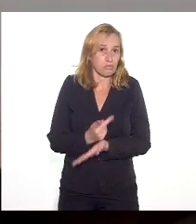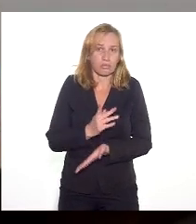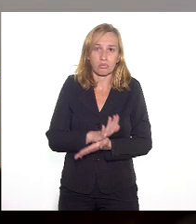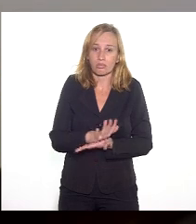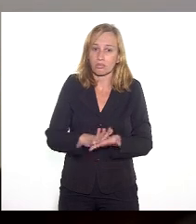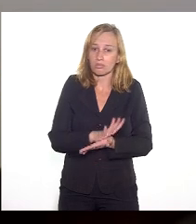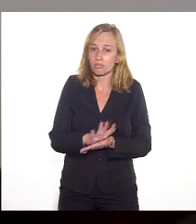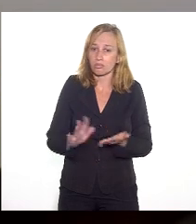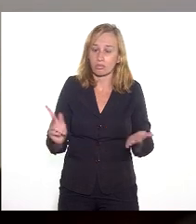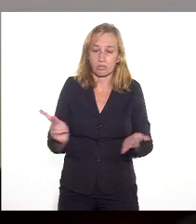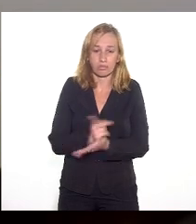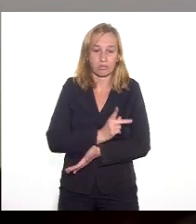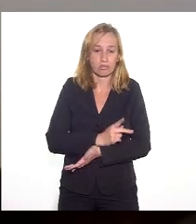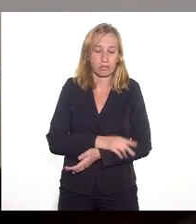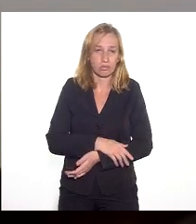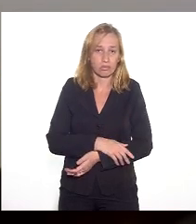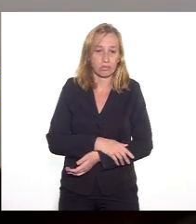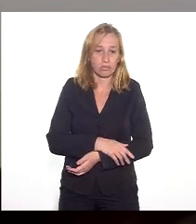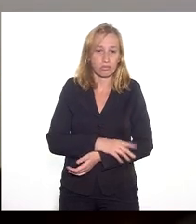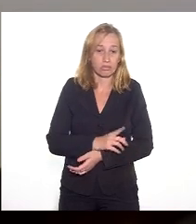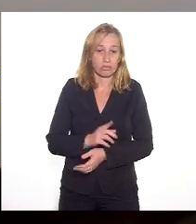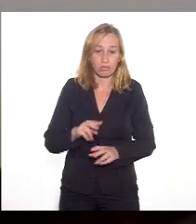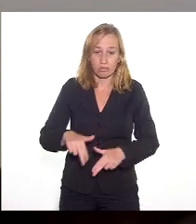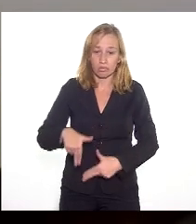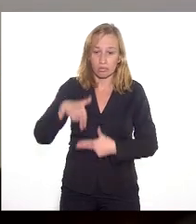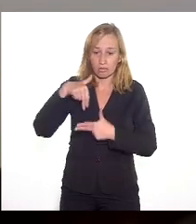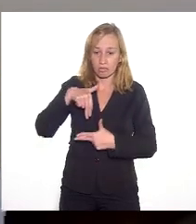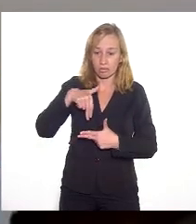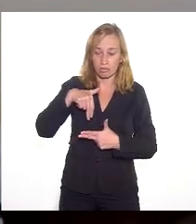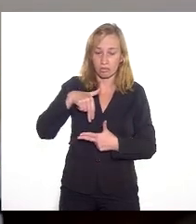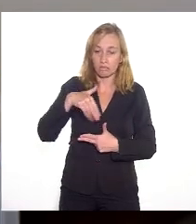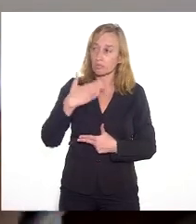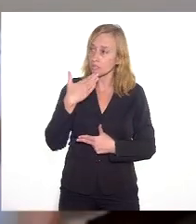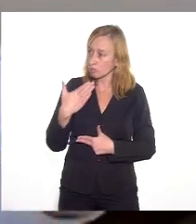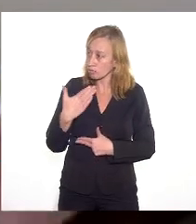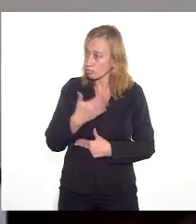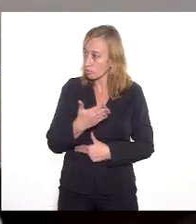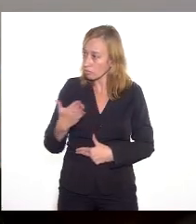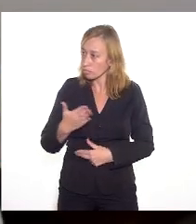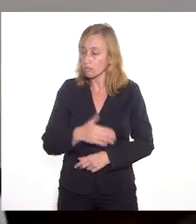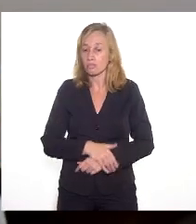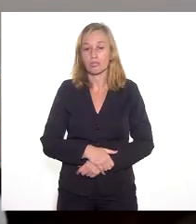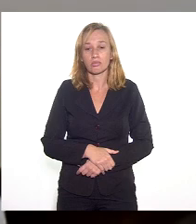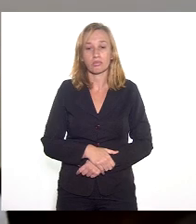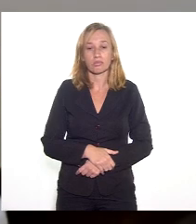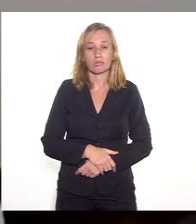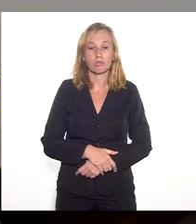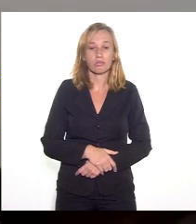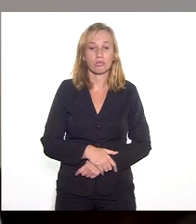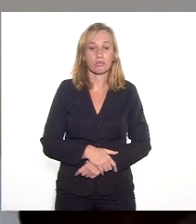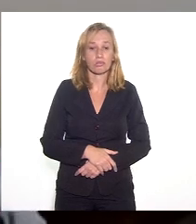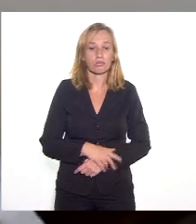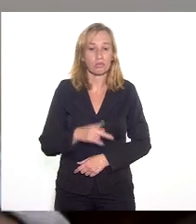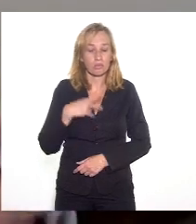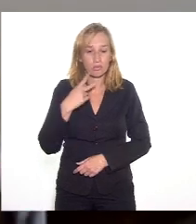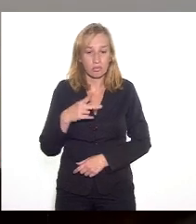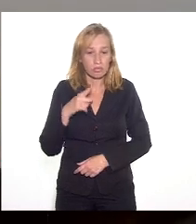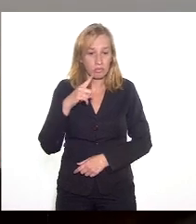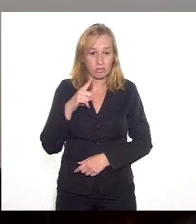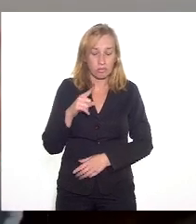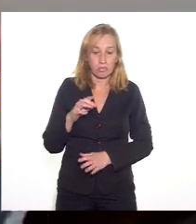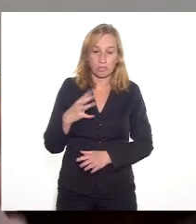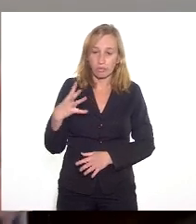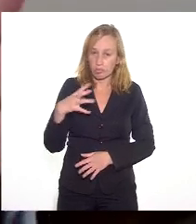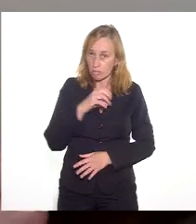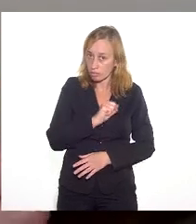aconteceu, eu estou aqui fazendo, da Tribuna da Leste, um apelo, não estou ainda fazendo um discurso belicoso,